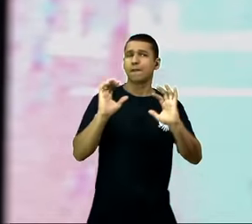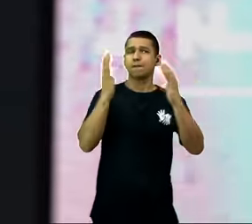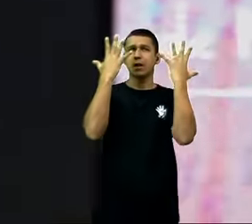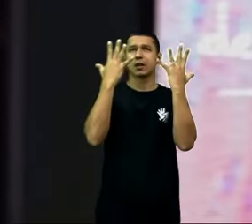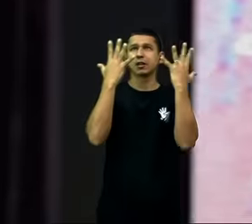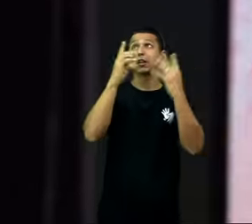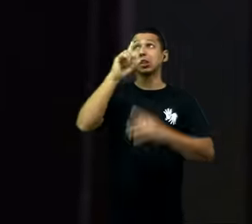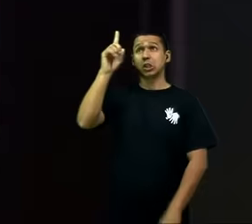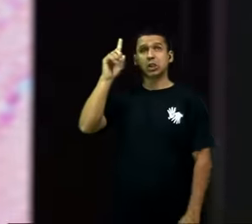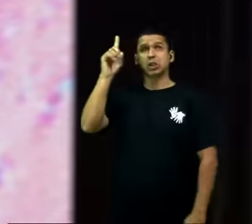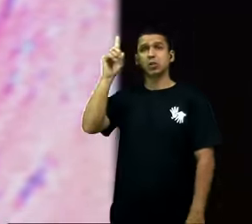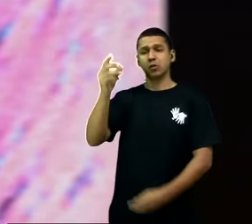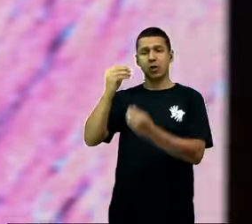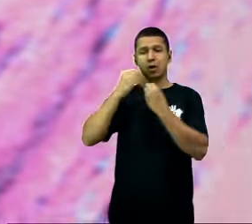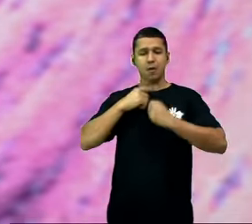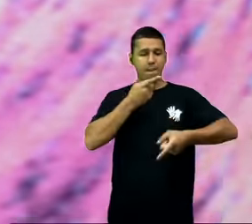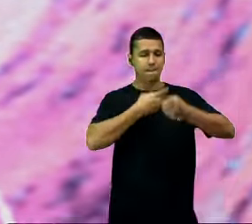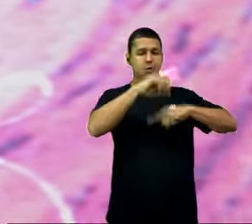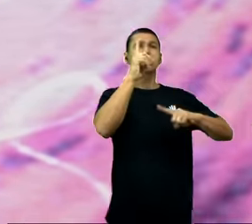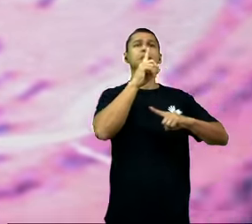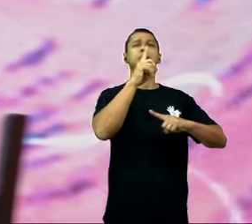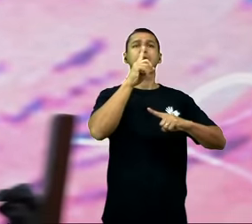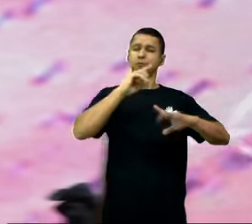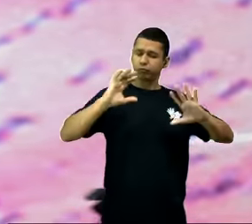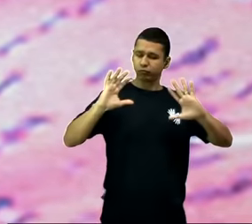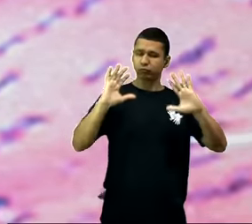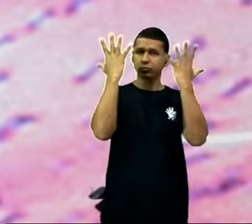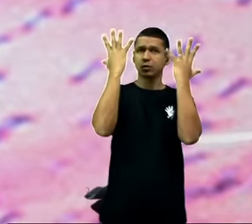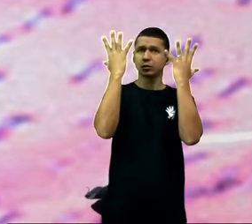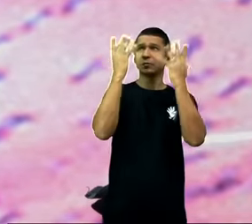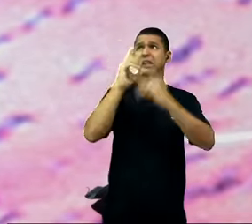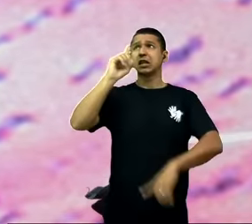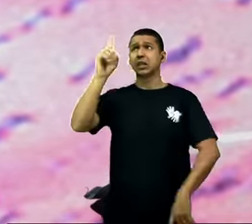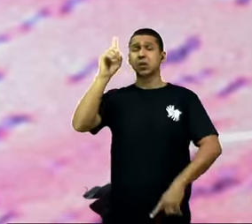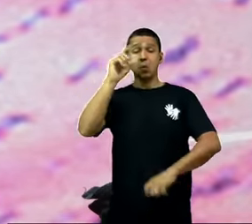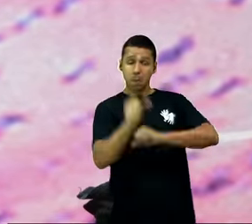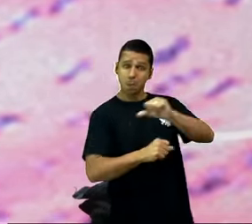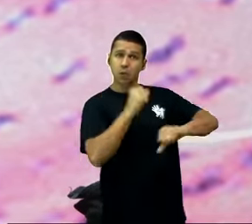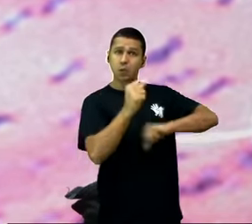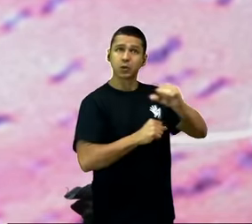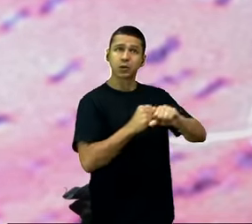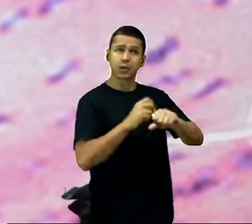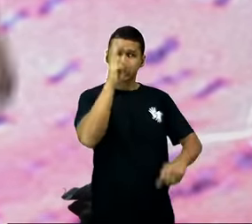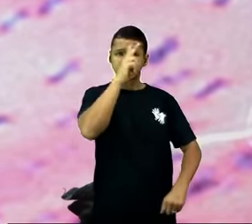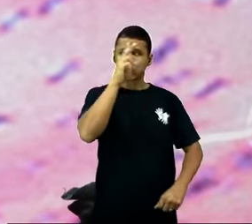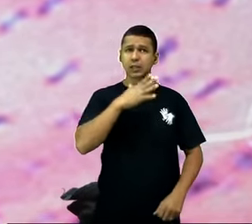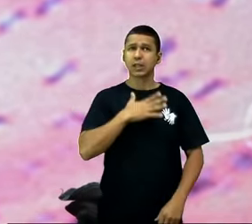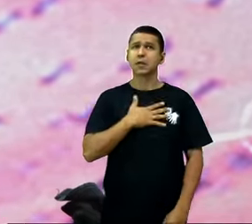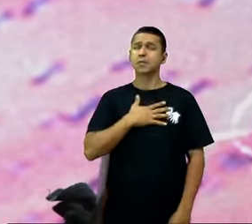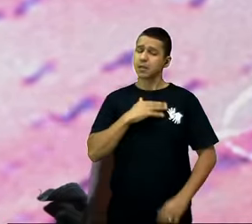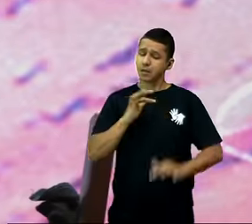quê? Celebra. Pastor, Deus está mudando a história da minha família. Faz o quê? Celebra.